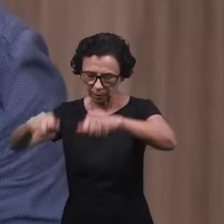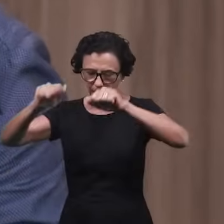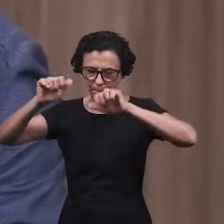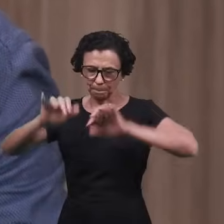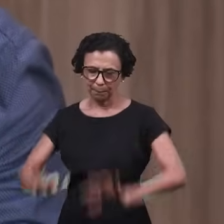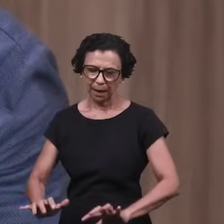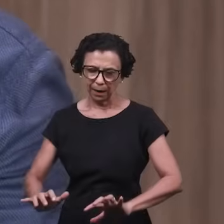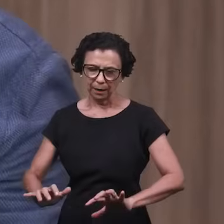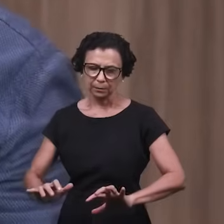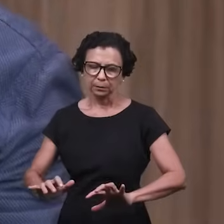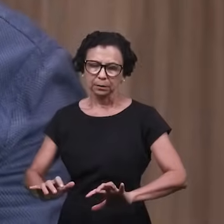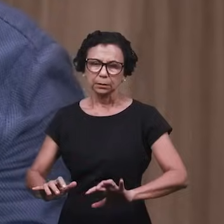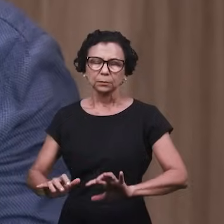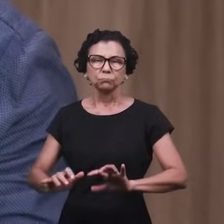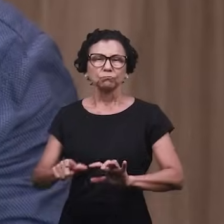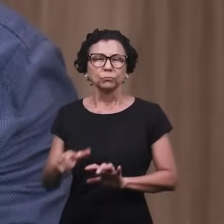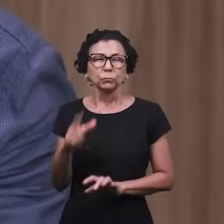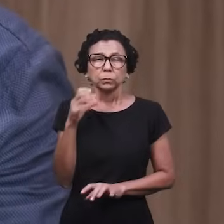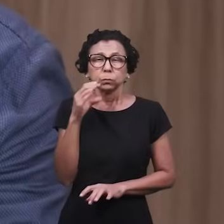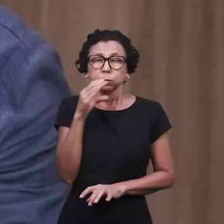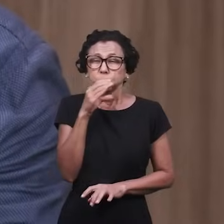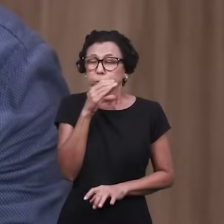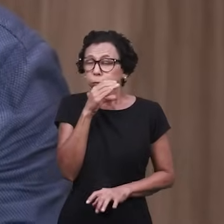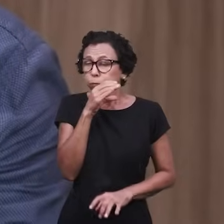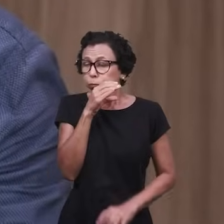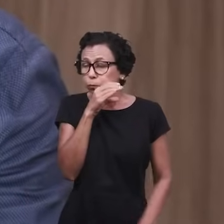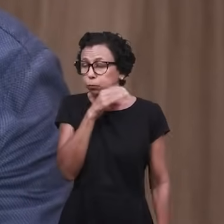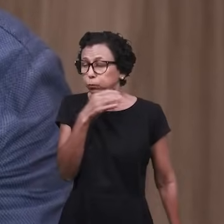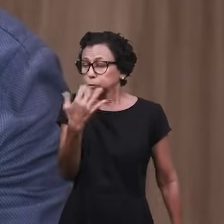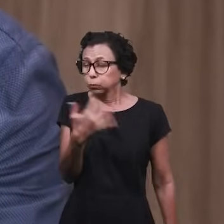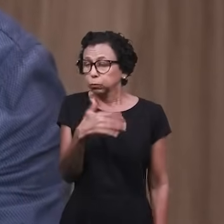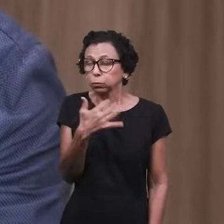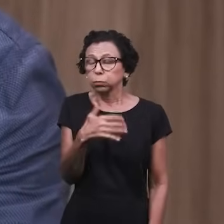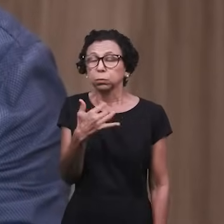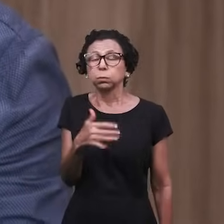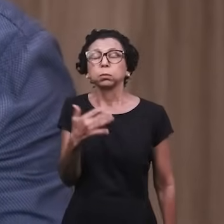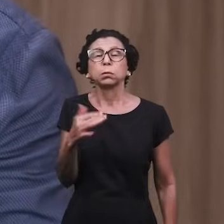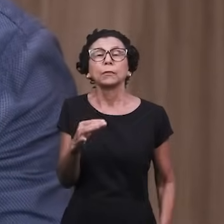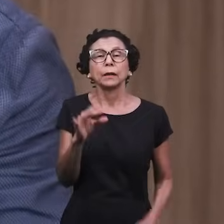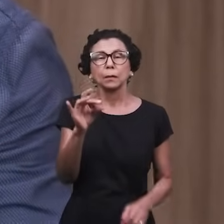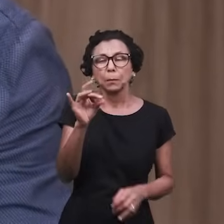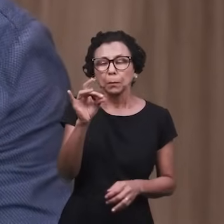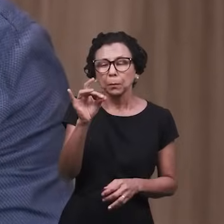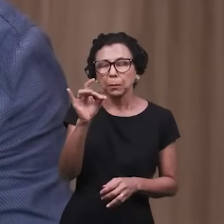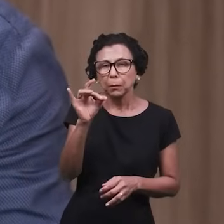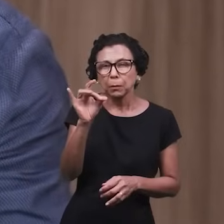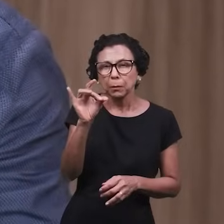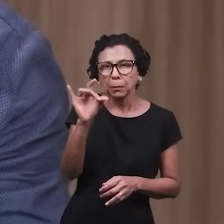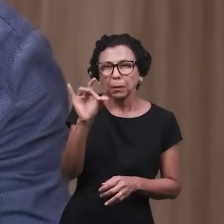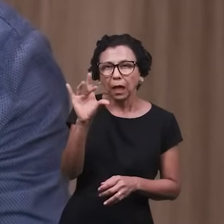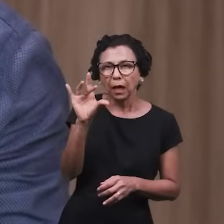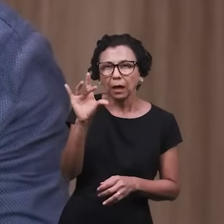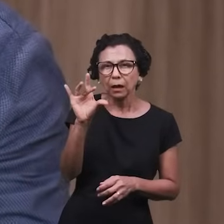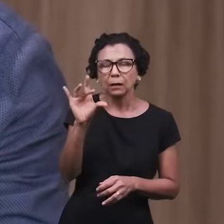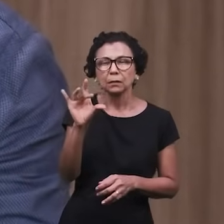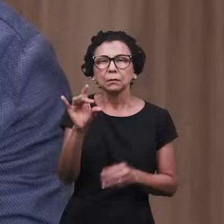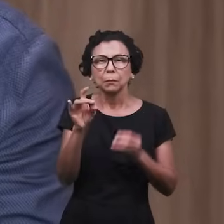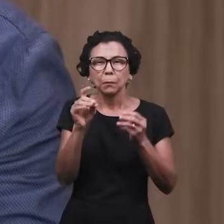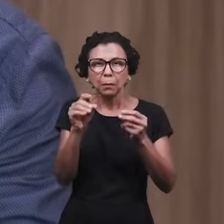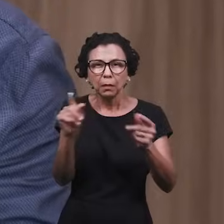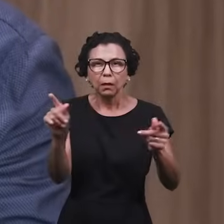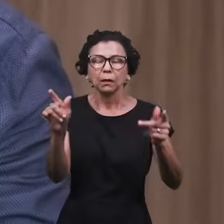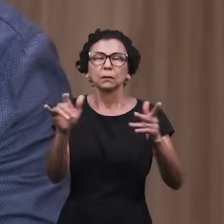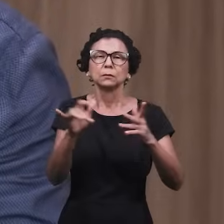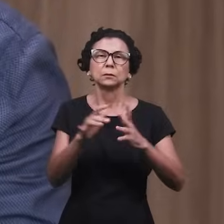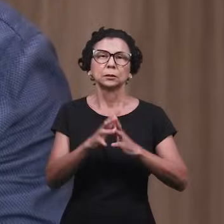parte interna, né, por exemplo, de um violão, você tem o que a gente chama de leque harmônico dele. Então, porque todo o som do violão,